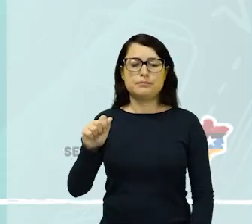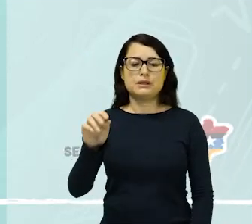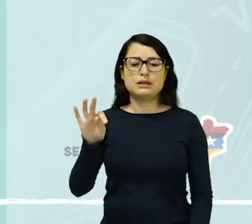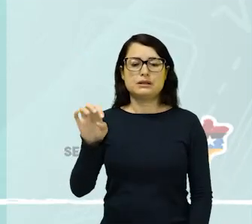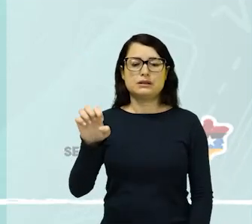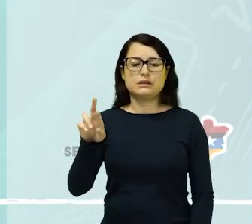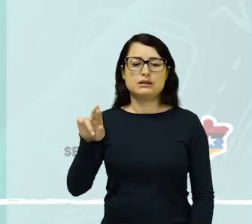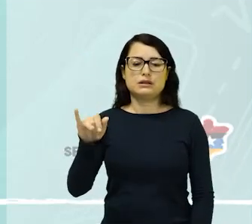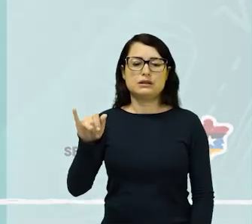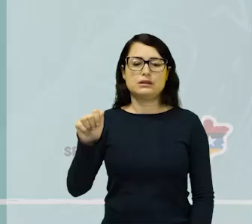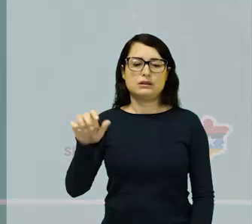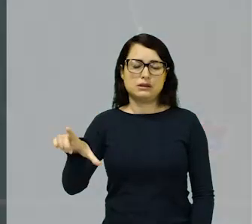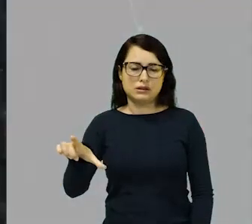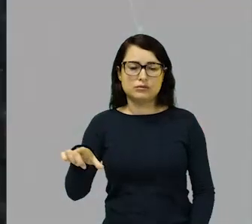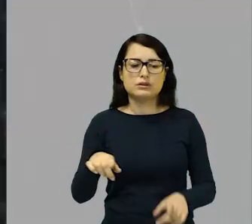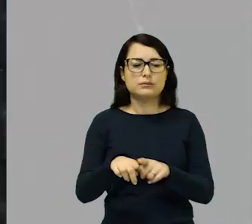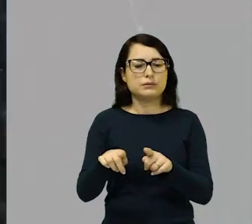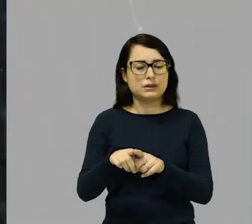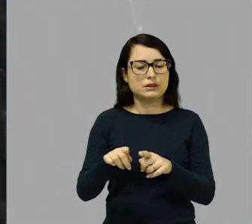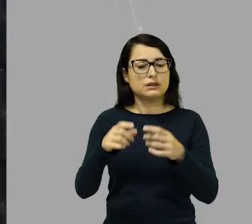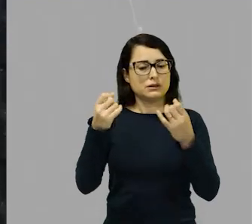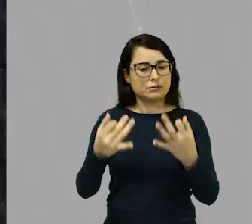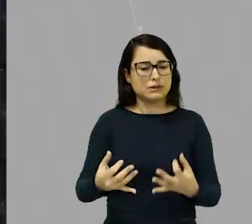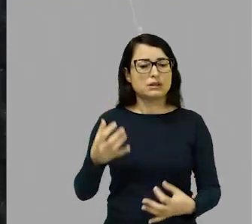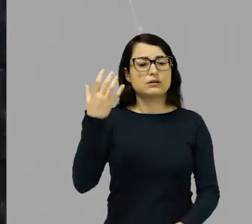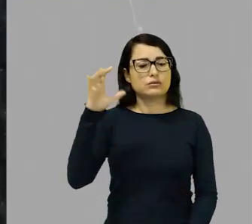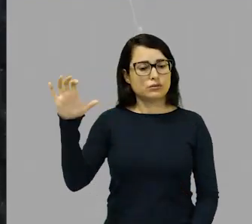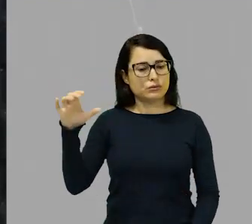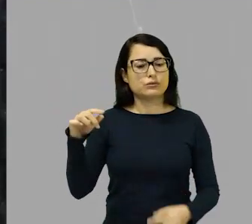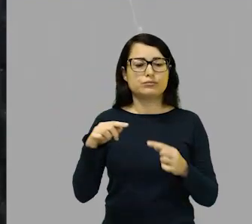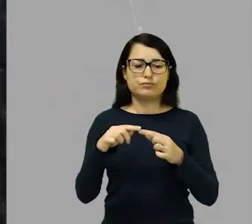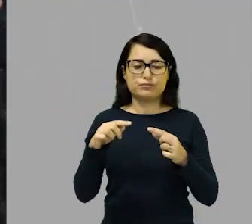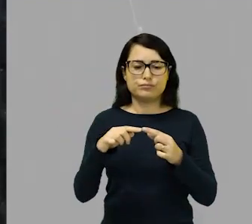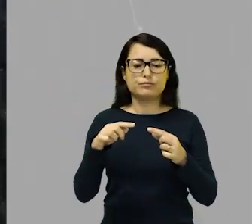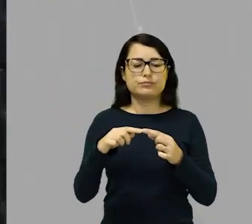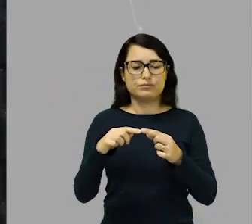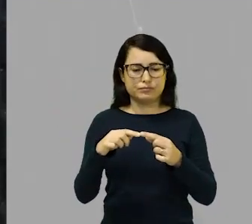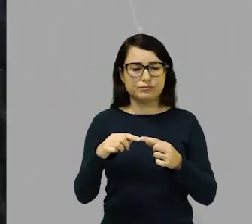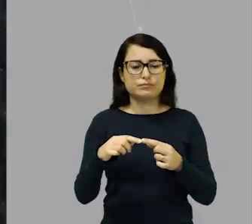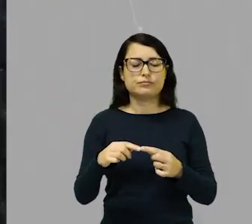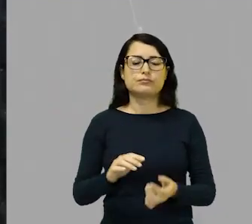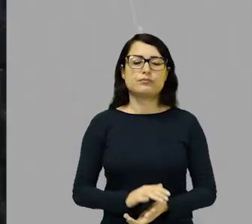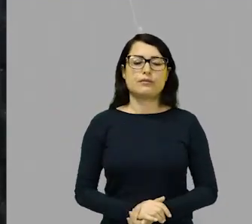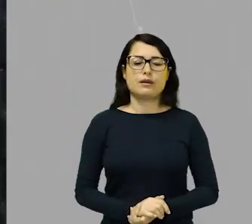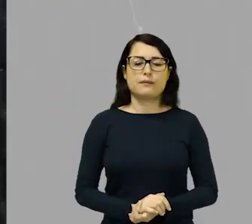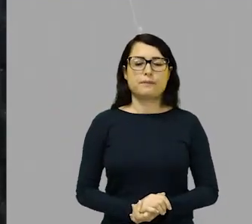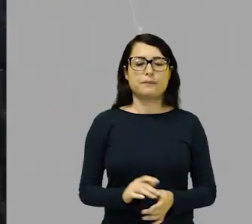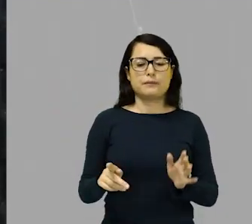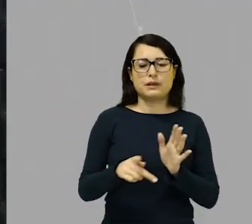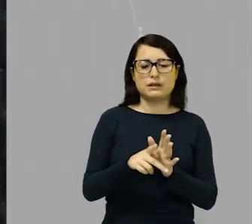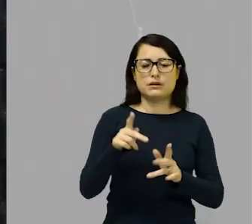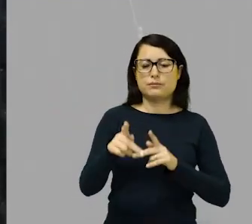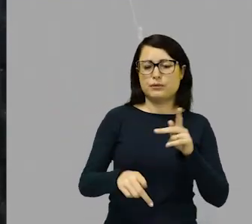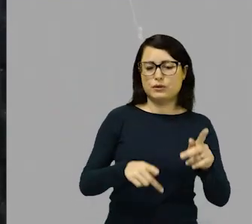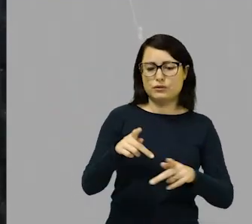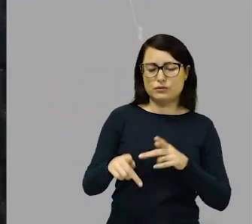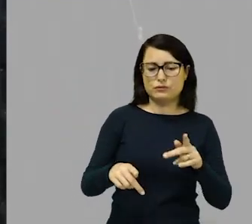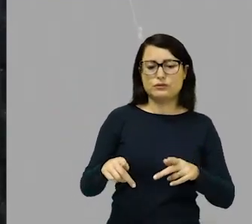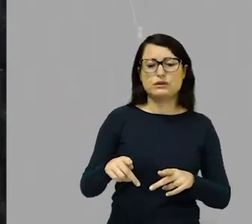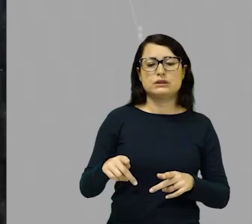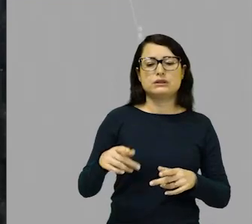gente está falando também de cultura, tá? Do legado, da herança, da tradição cultural de determinado povo, cidade ou